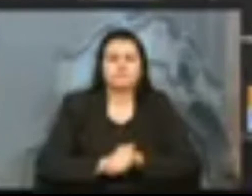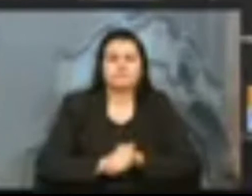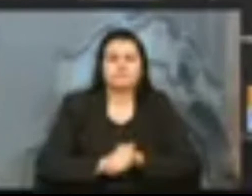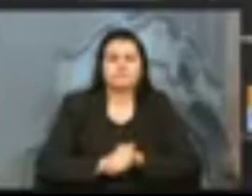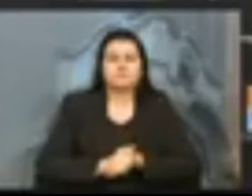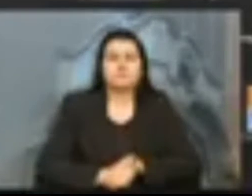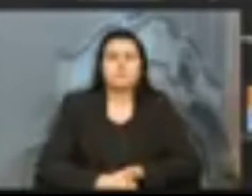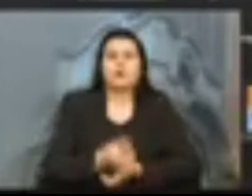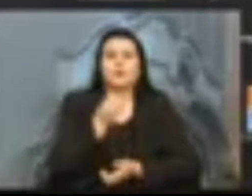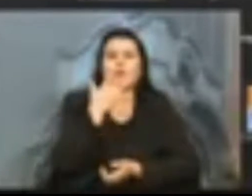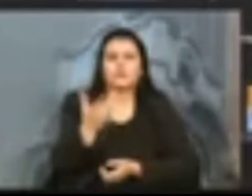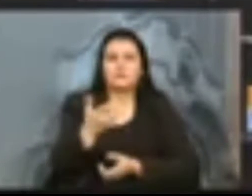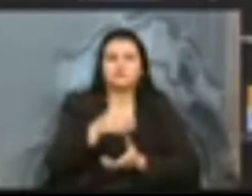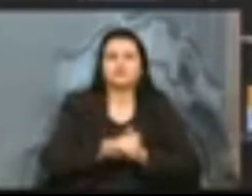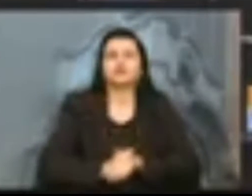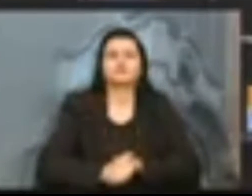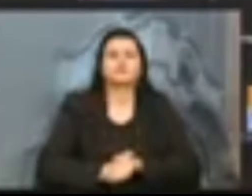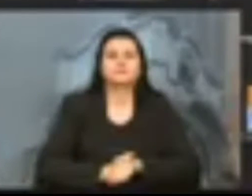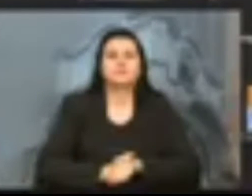Boa tarde,